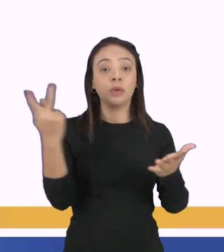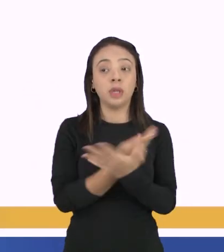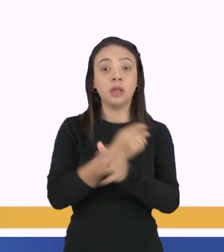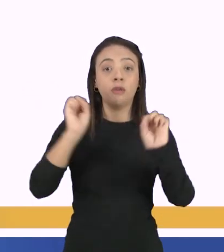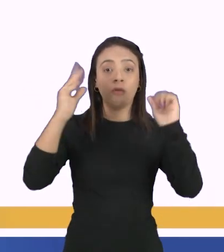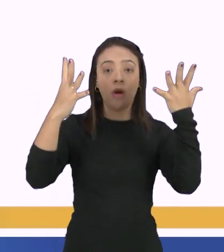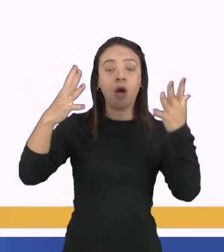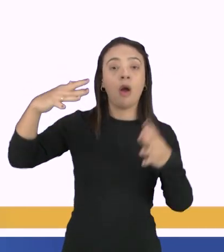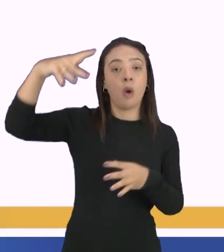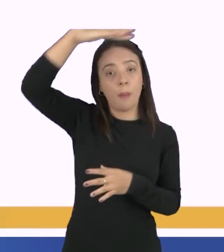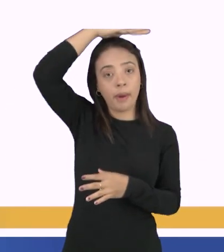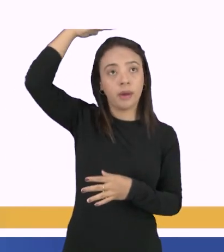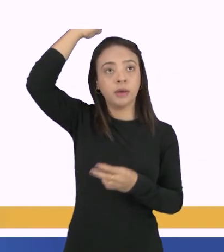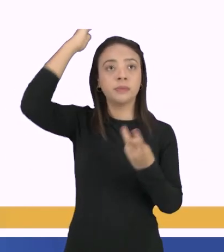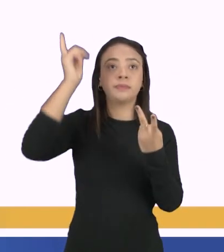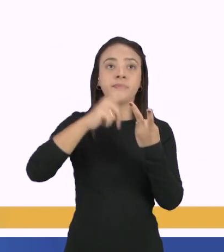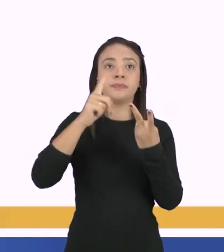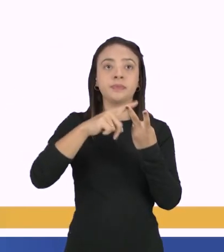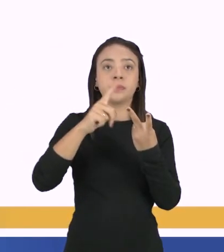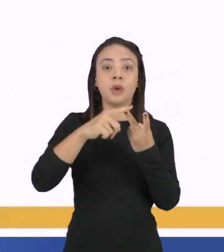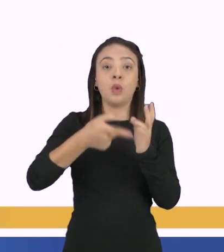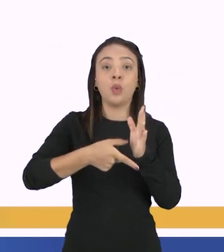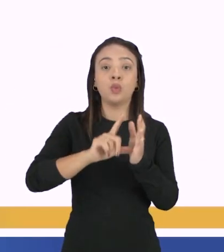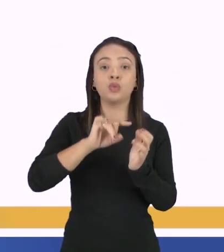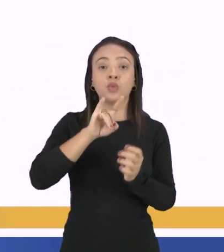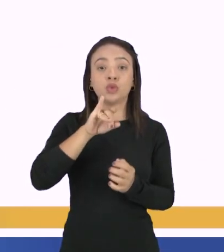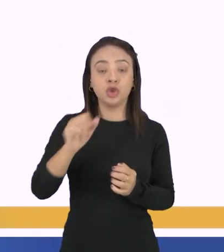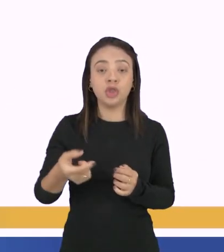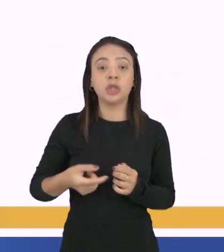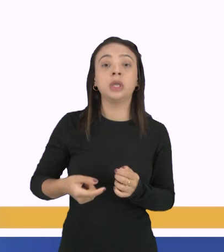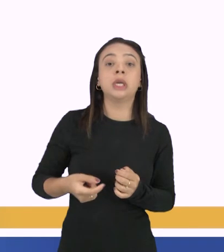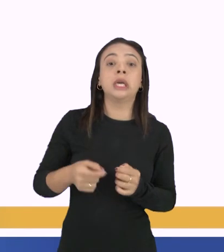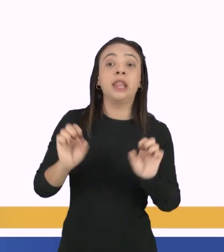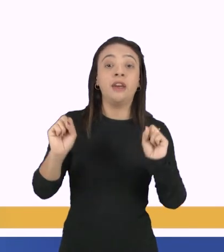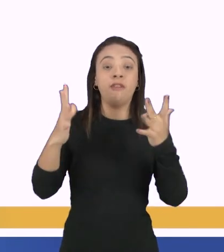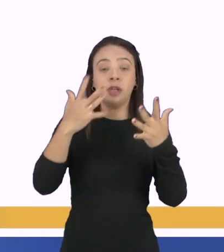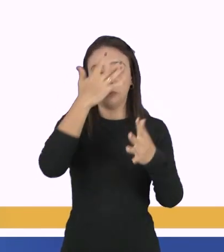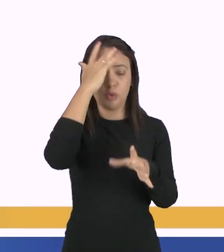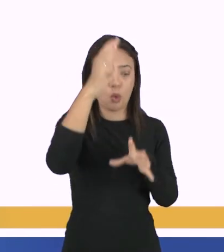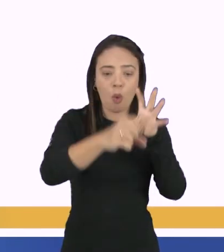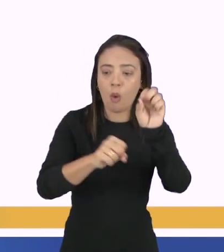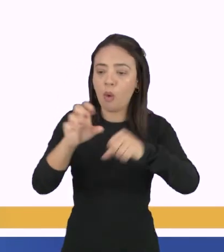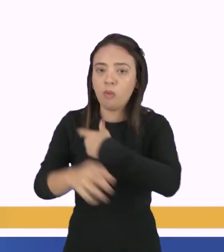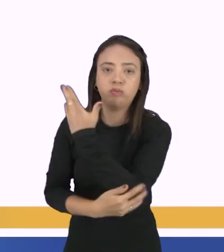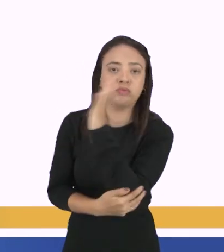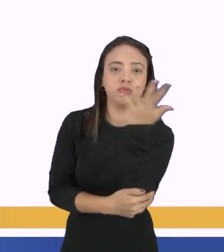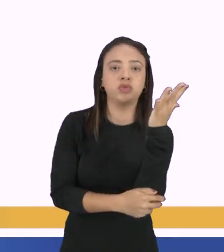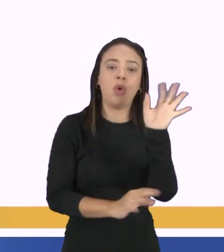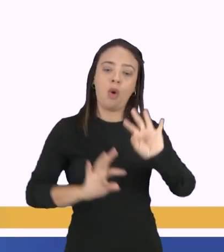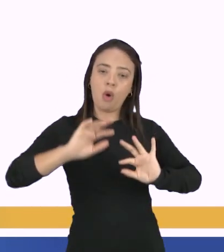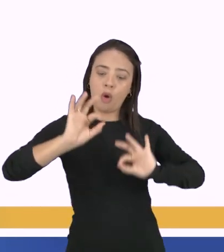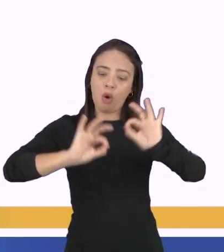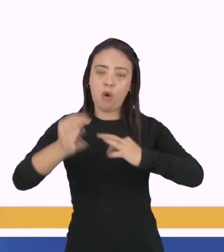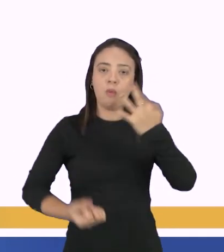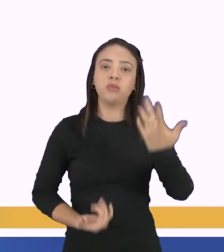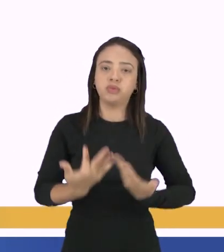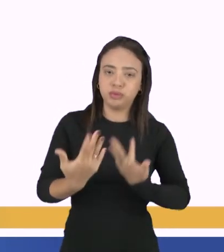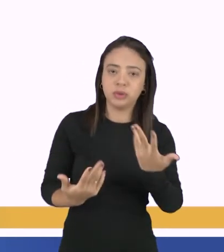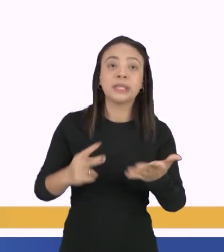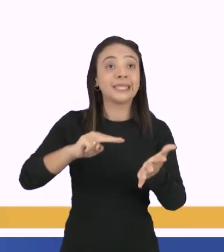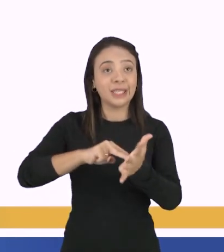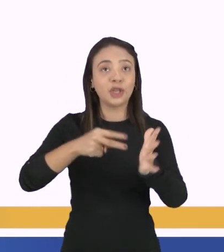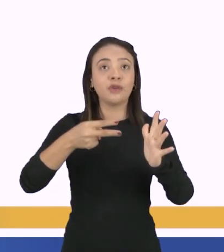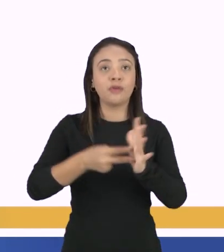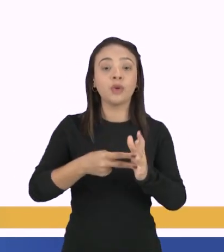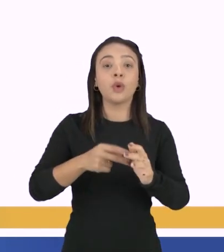México. Na segunda, na véspera do festival, as pessoas recolhem galhos e folhas secas, constroem fogueira, enfim, que significa